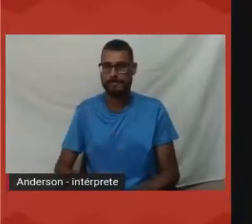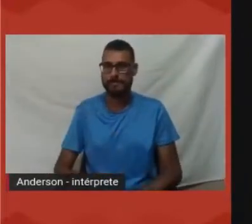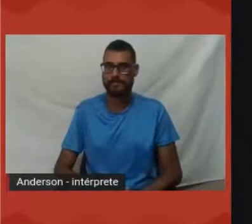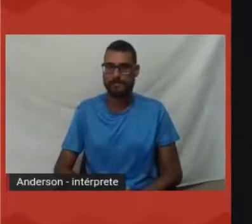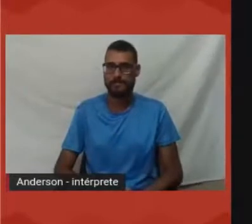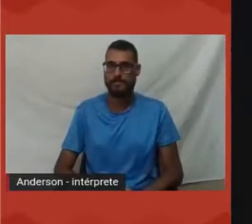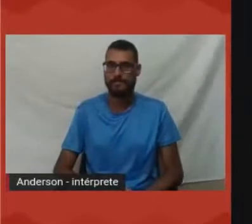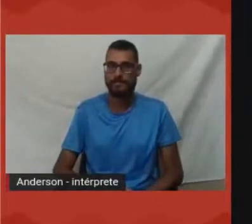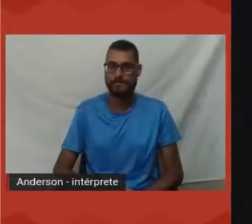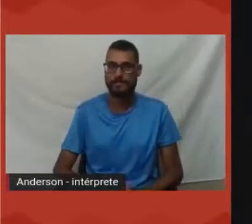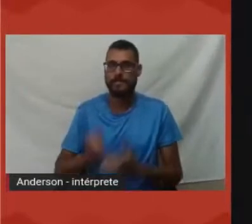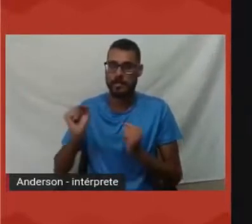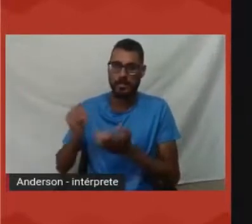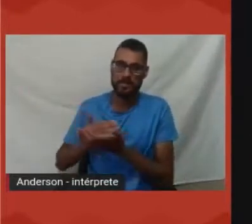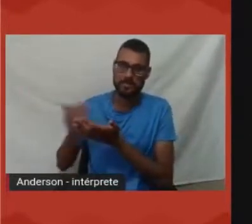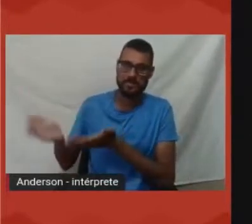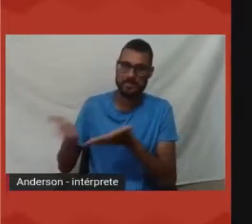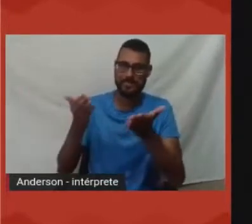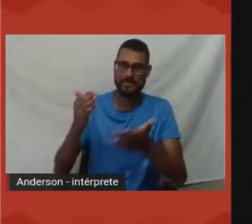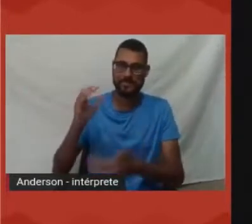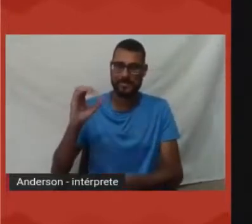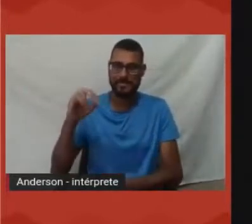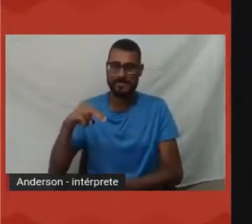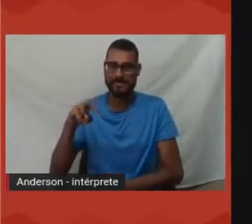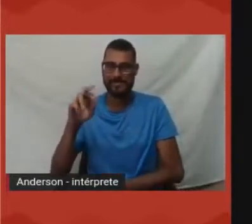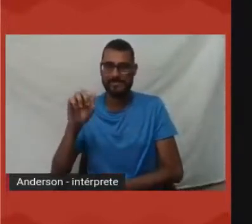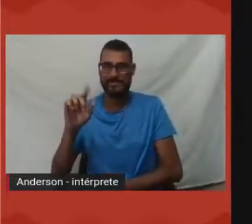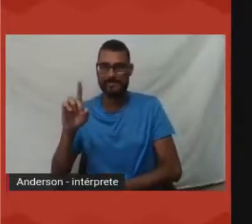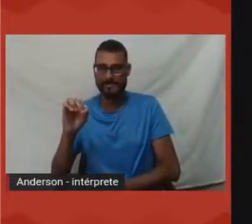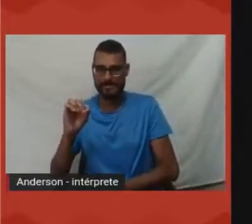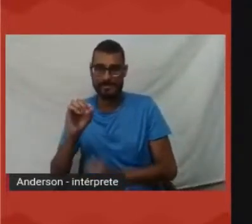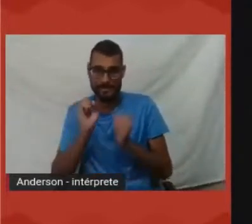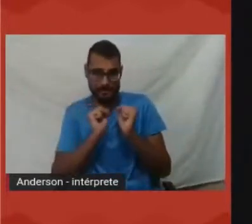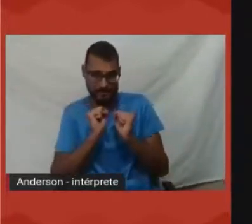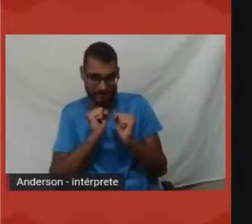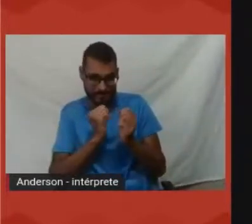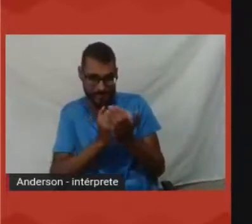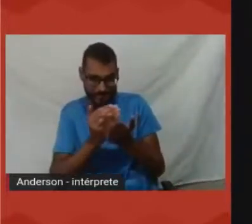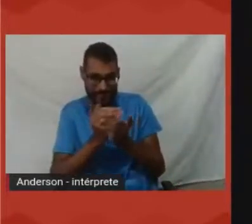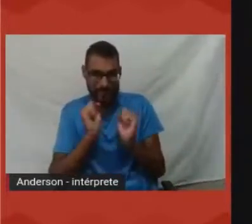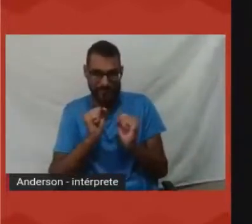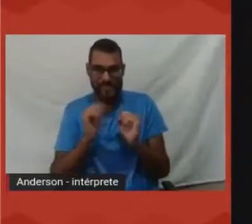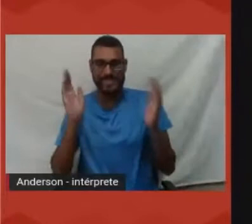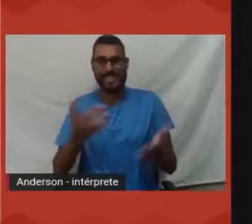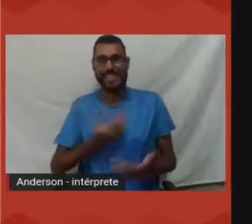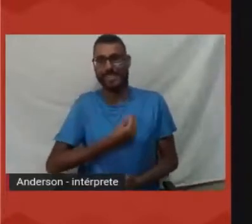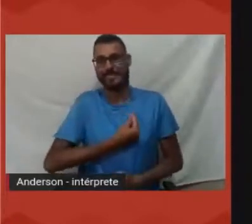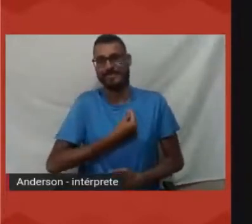Assume a bronca aí, Conrado. Pode começar? Pode. Estamos ao vivo.